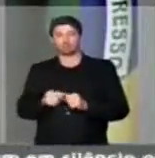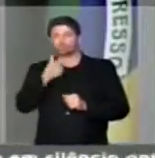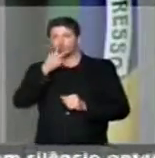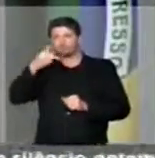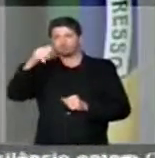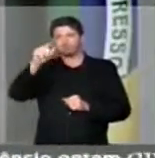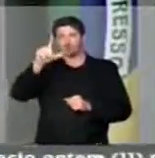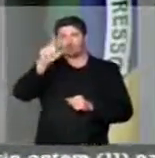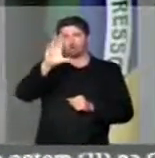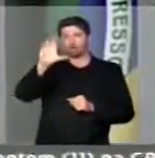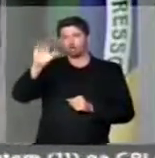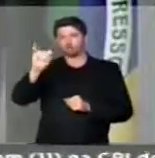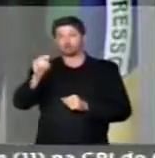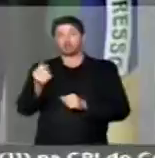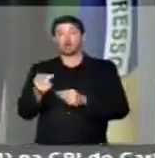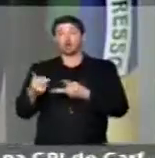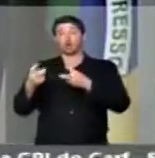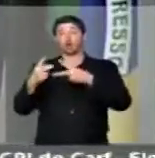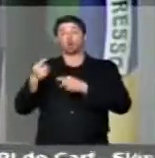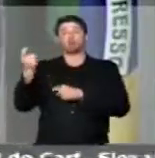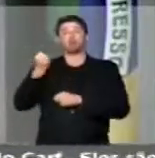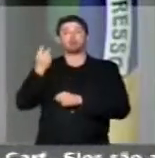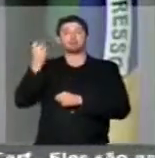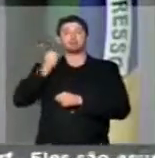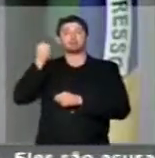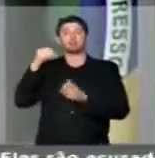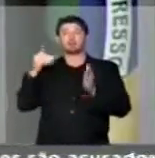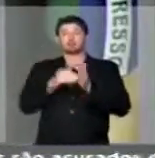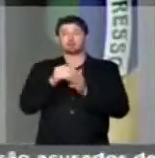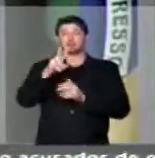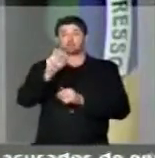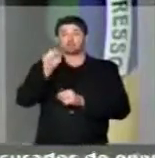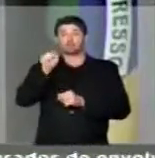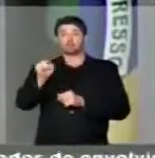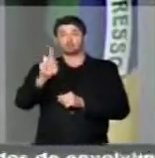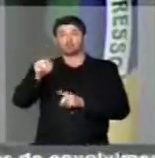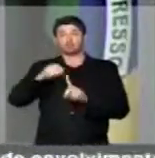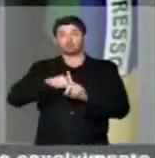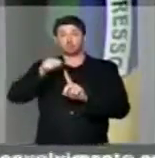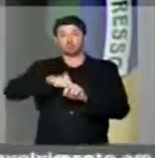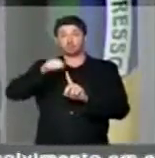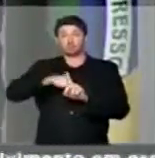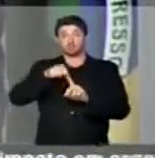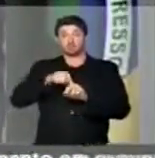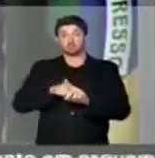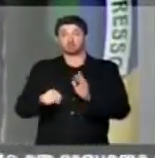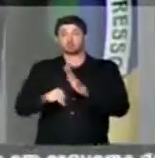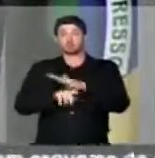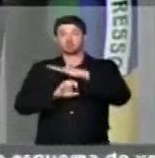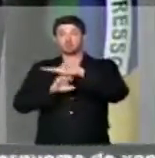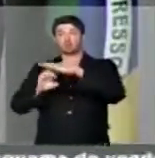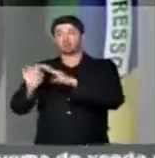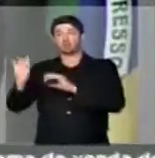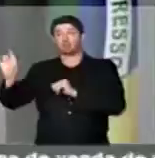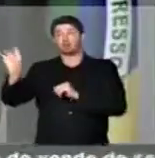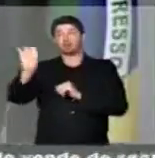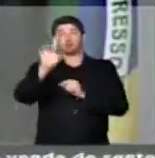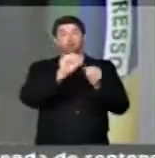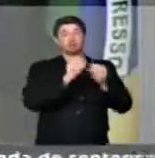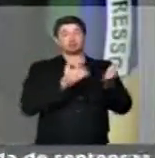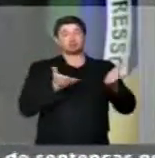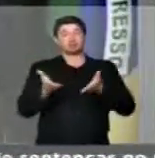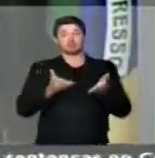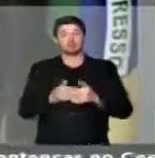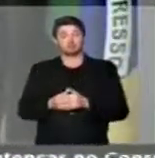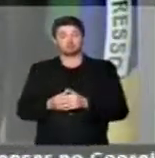Palocci cobrou mesada de até R$50 mil mensais de empresas que prestavam